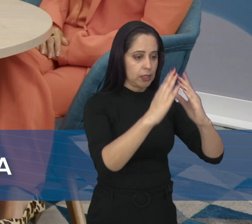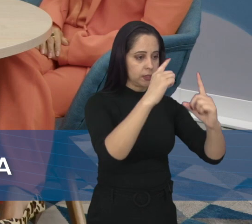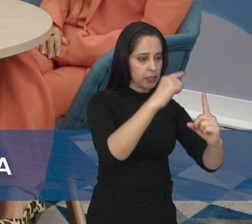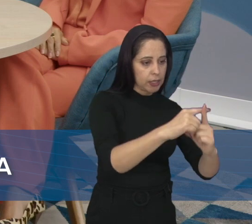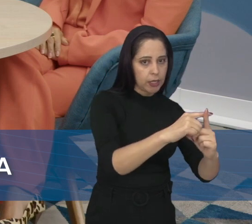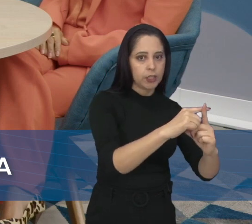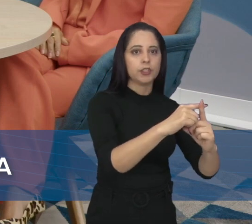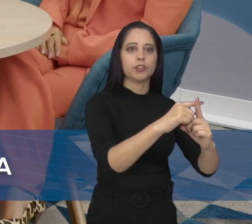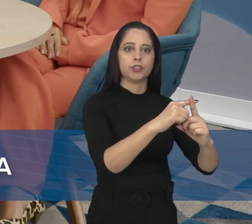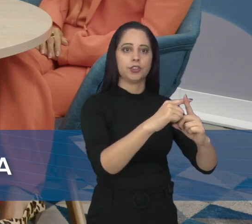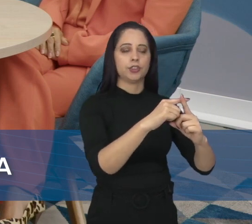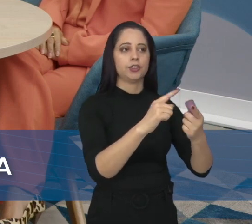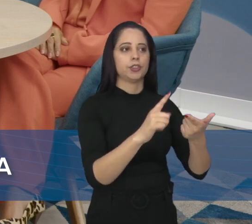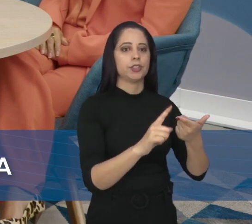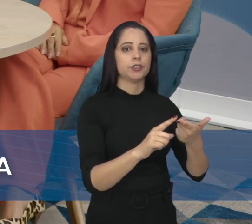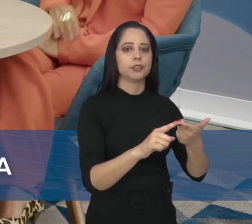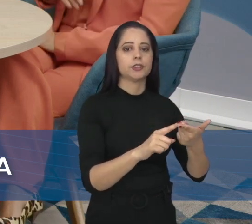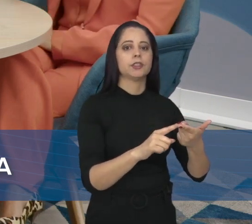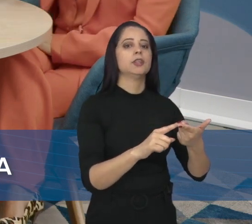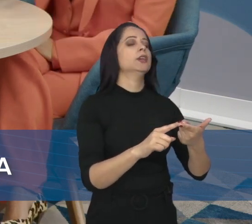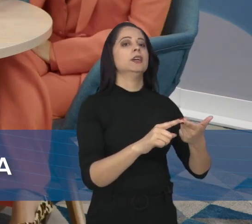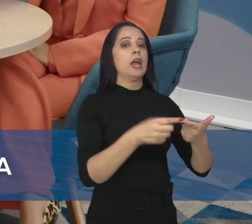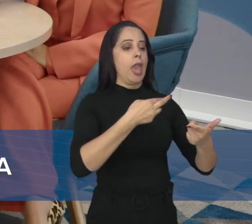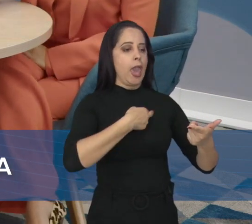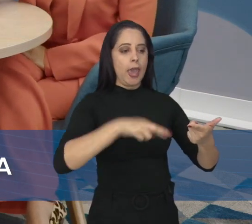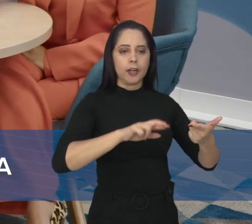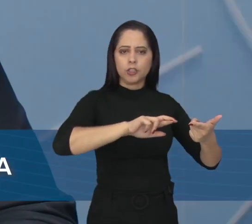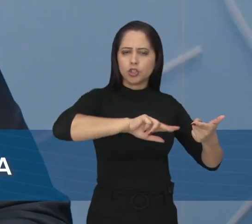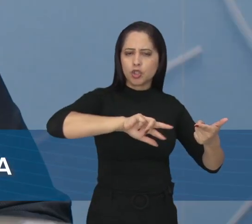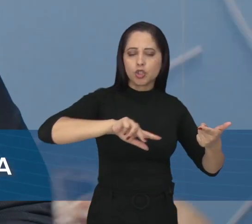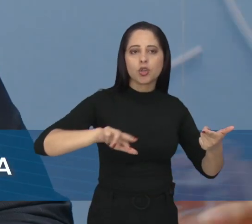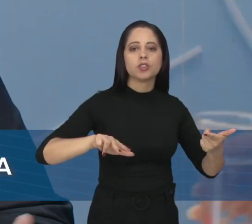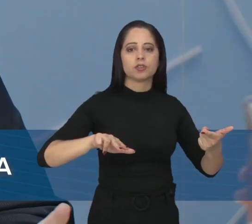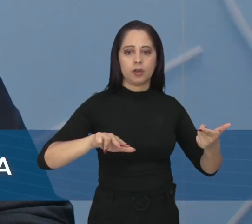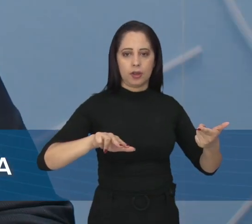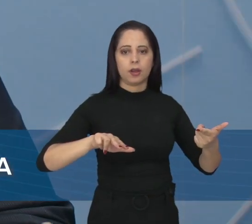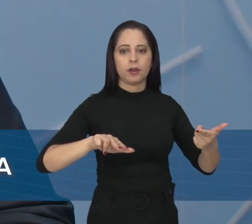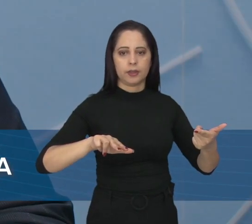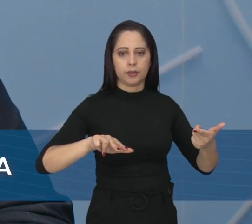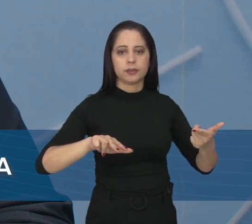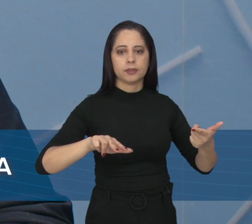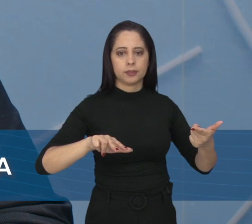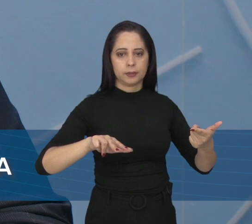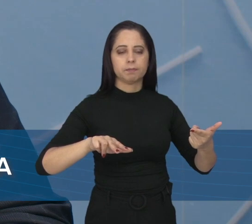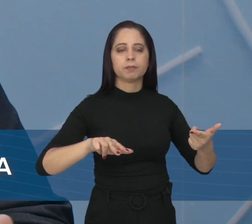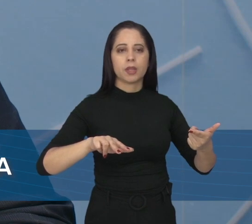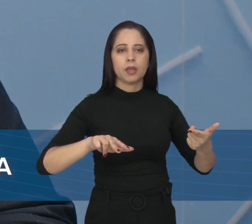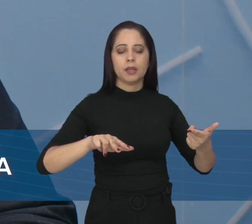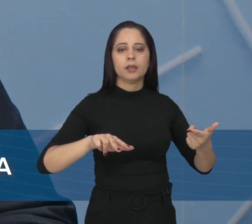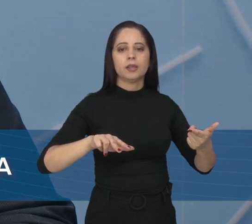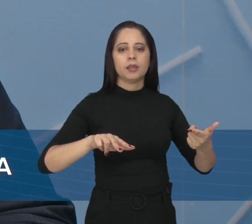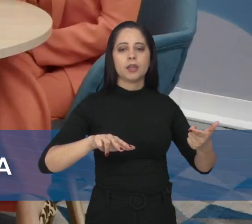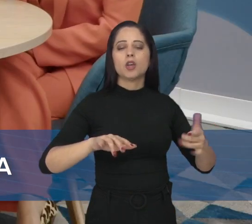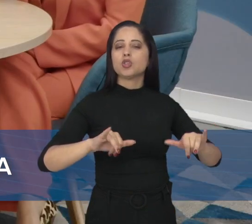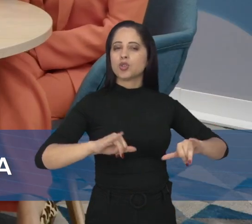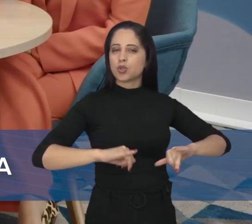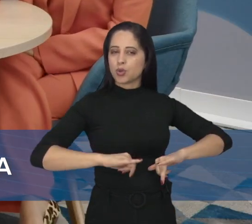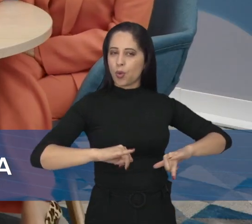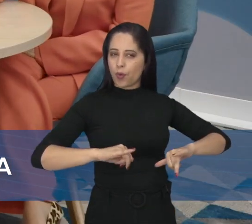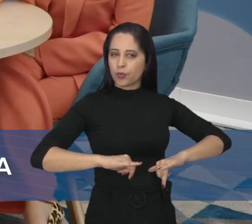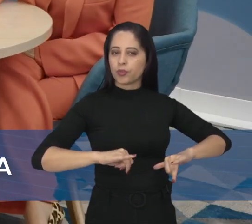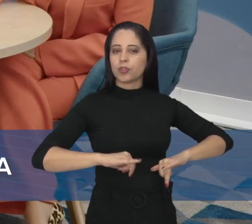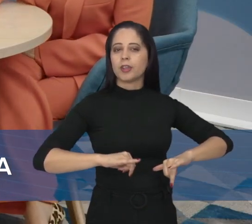num determinado igrejas e religiões, num determinado momento da história,